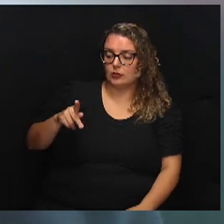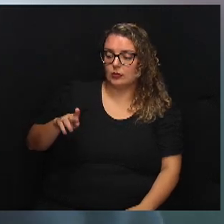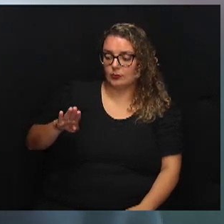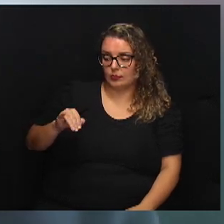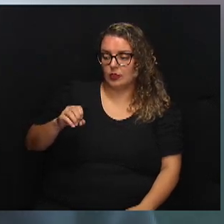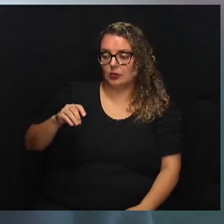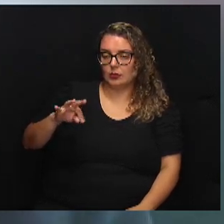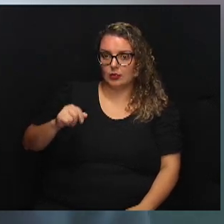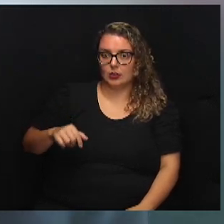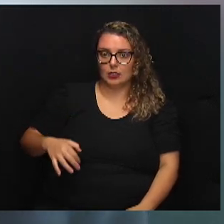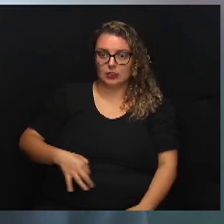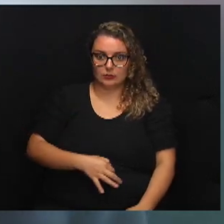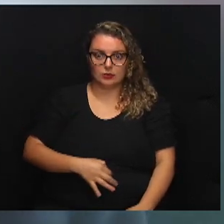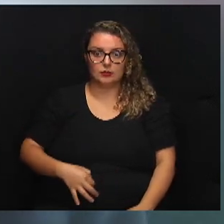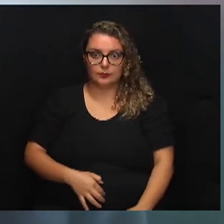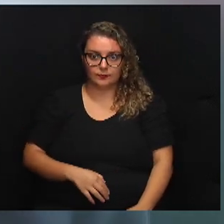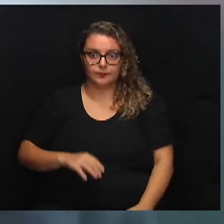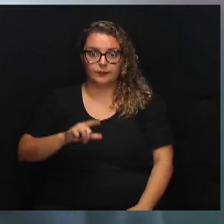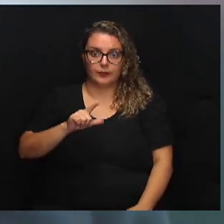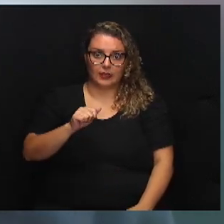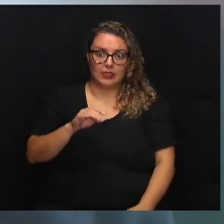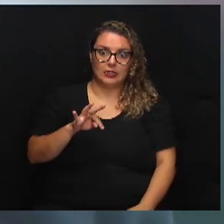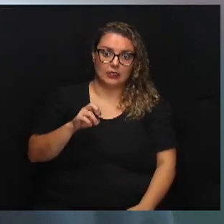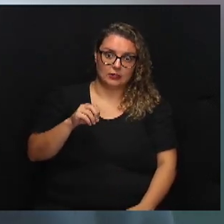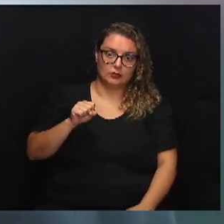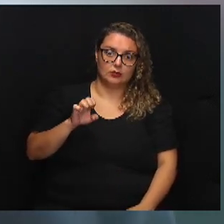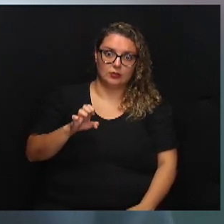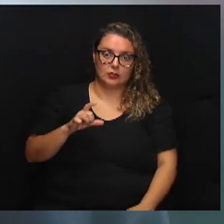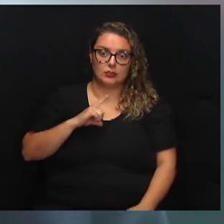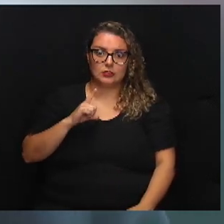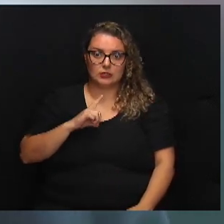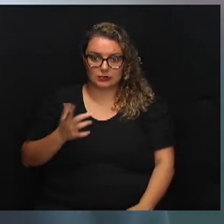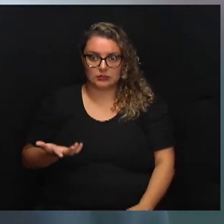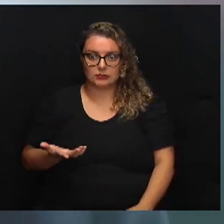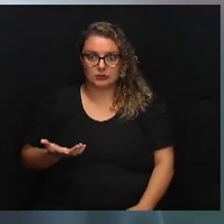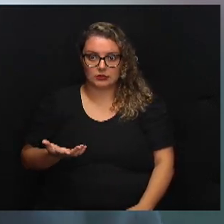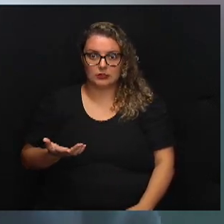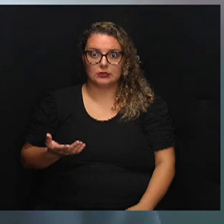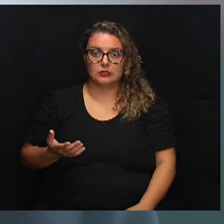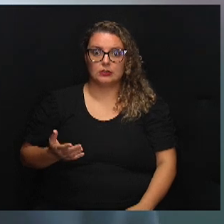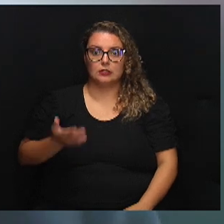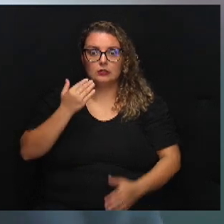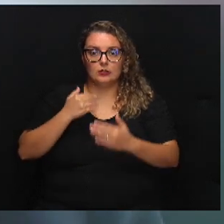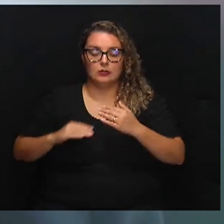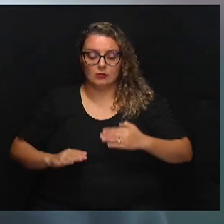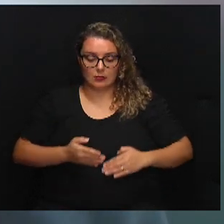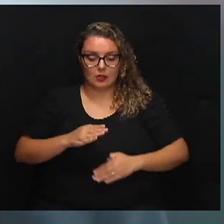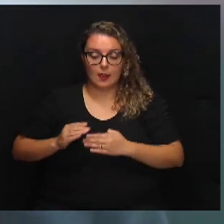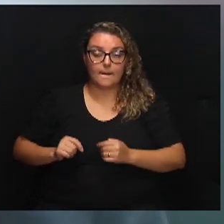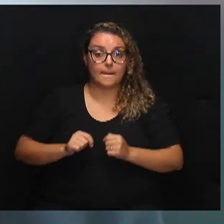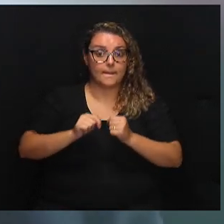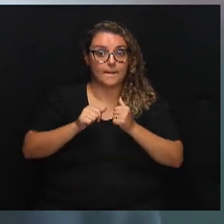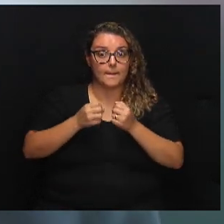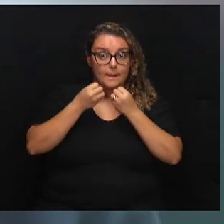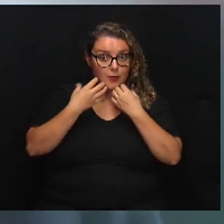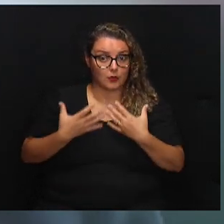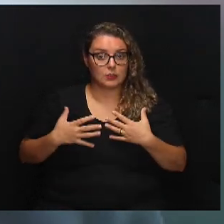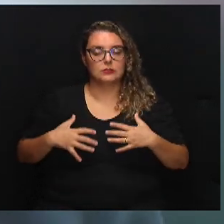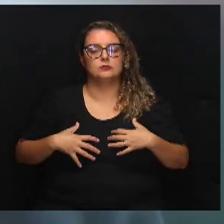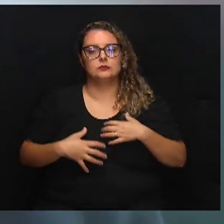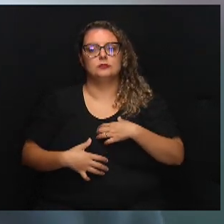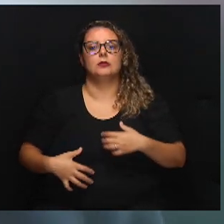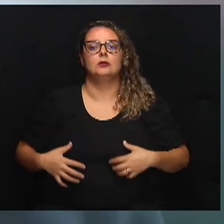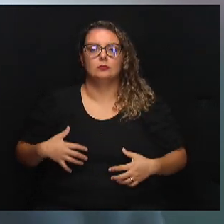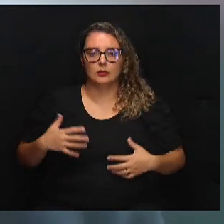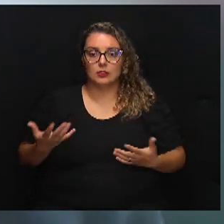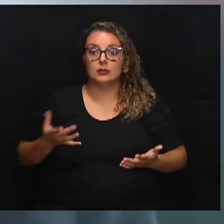exemplo, a lactose, não é, que faz com que é o alimento também de bactérias benéficas para o organismo. Então,